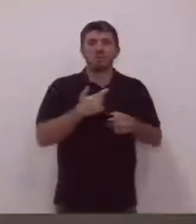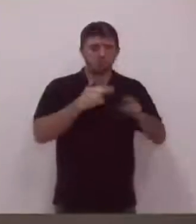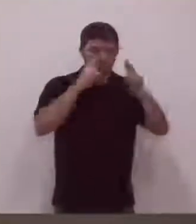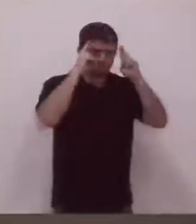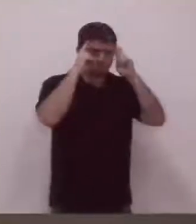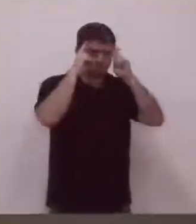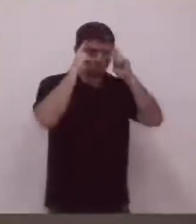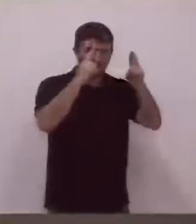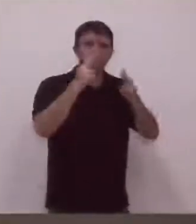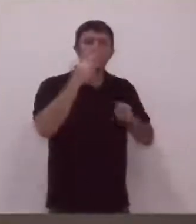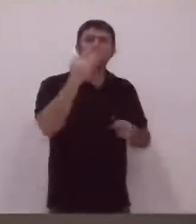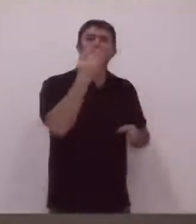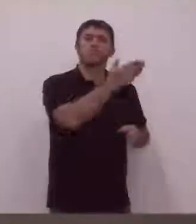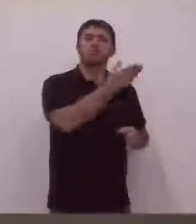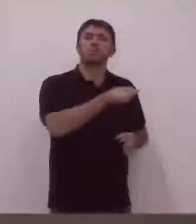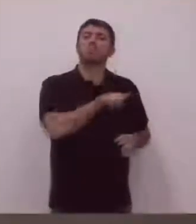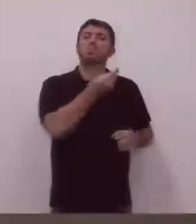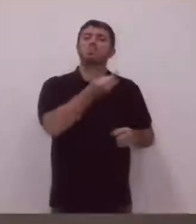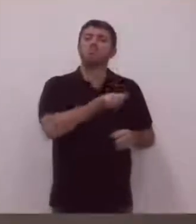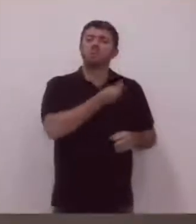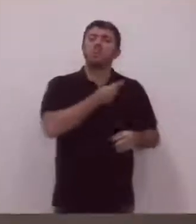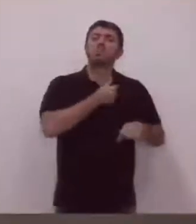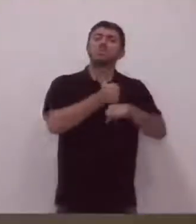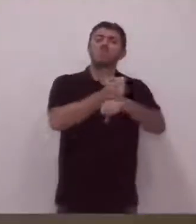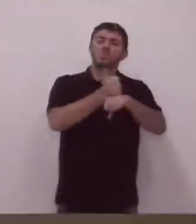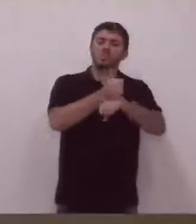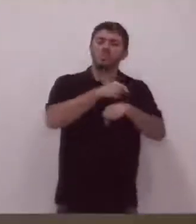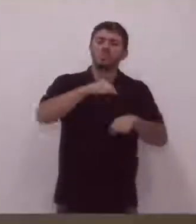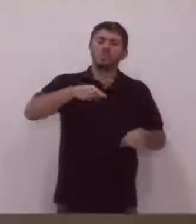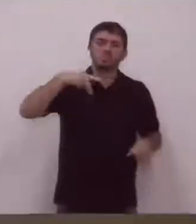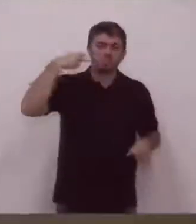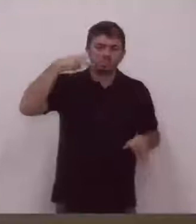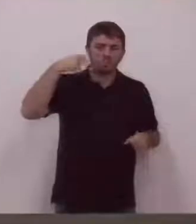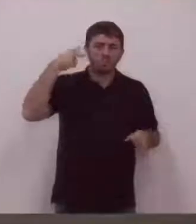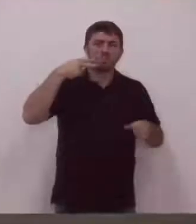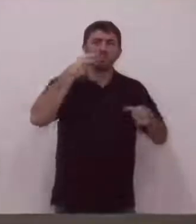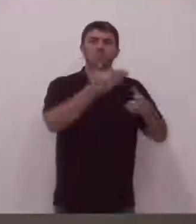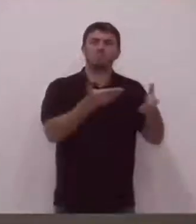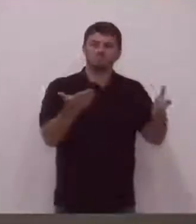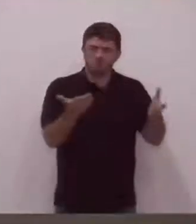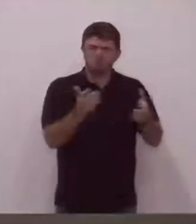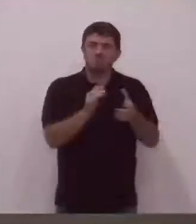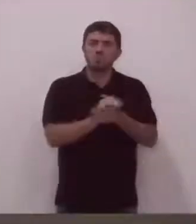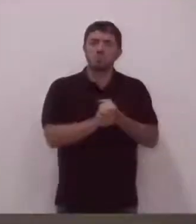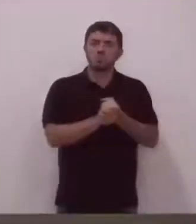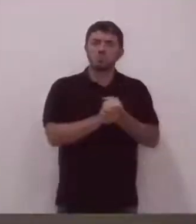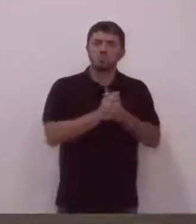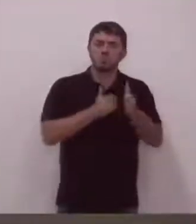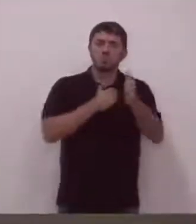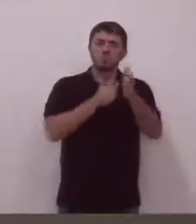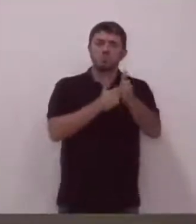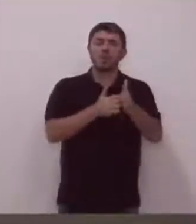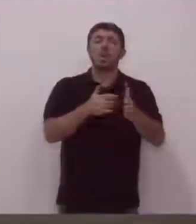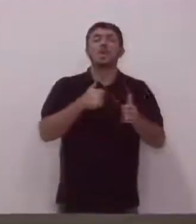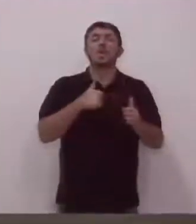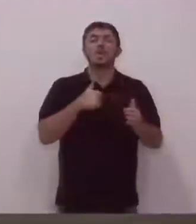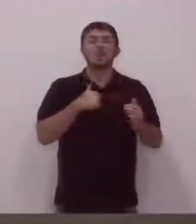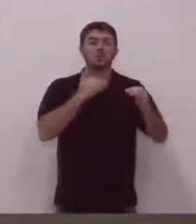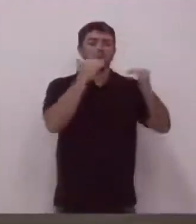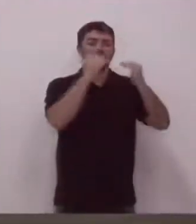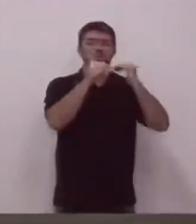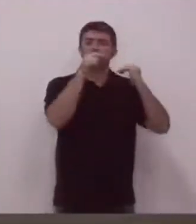respeito pela trajetória do vereador Carlinhos Páfaro, mesmo no dia de hoje discordando do seu voto. Discordando,